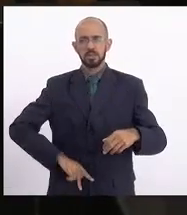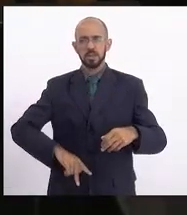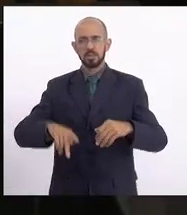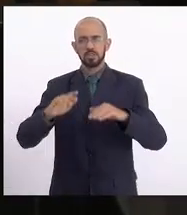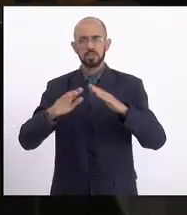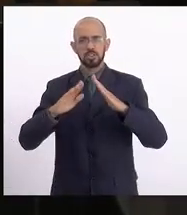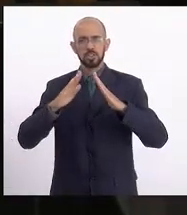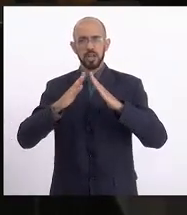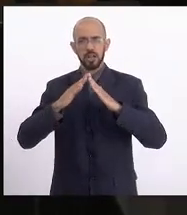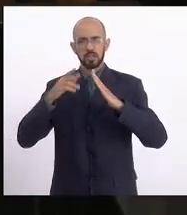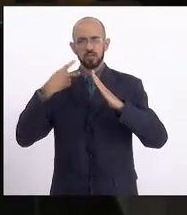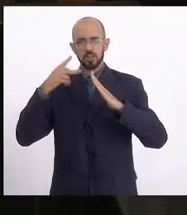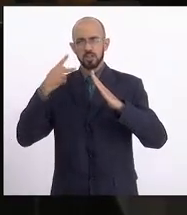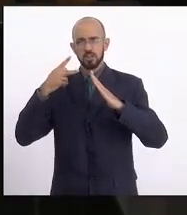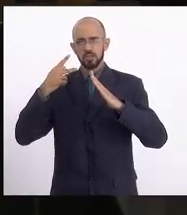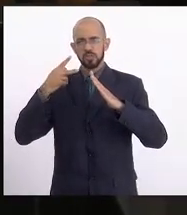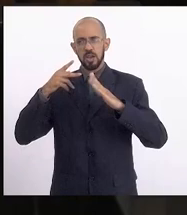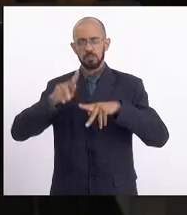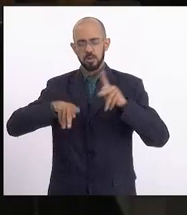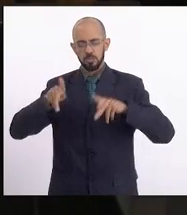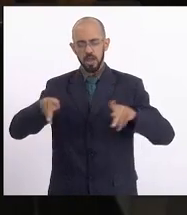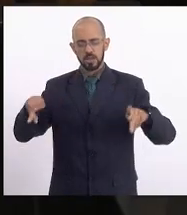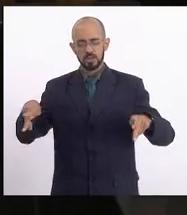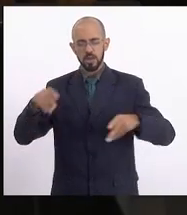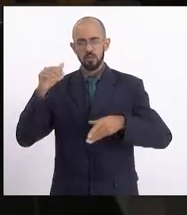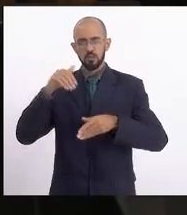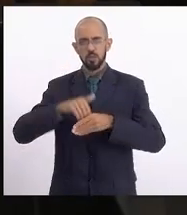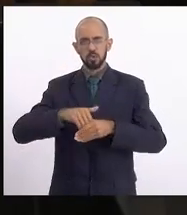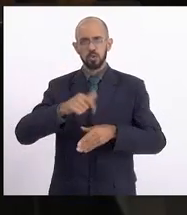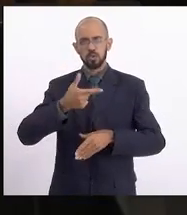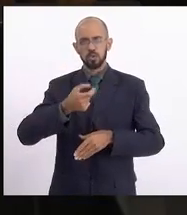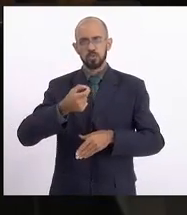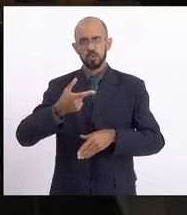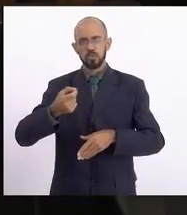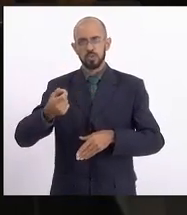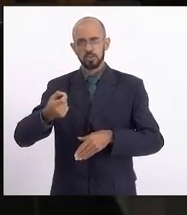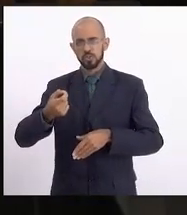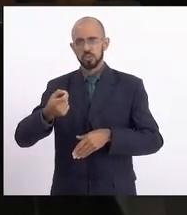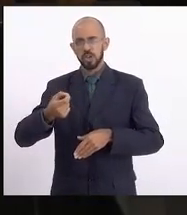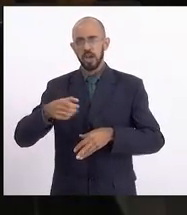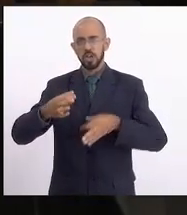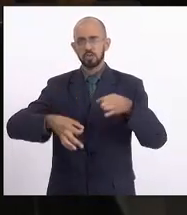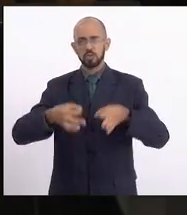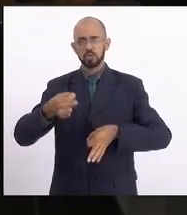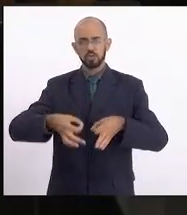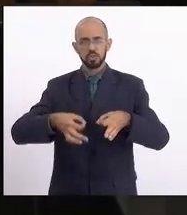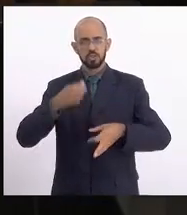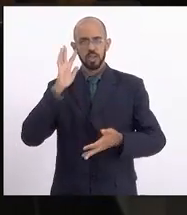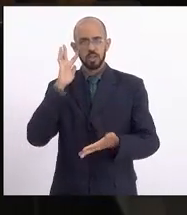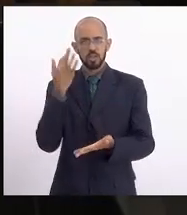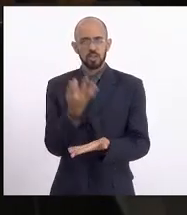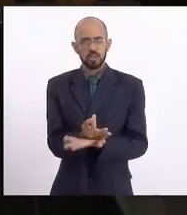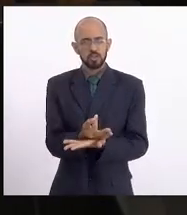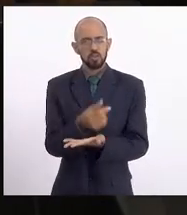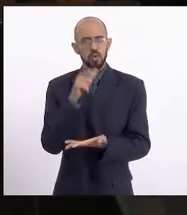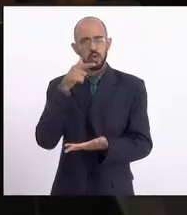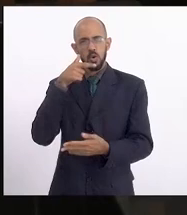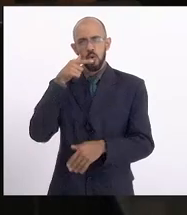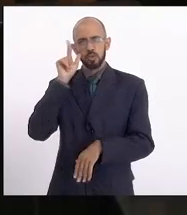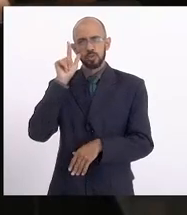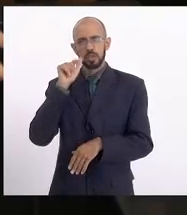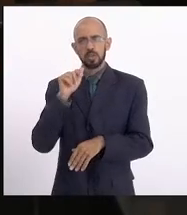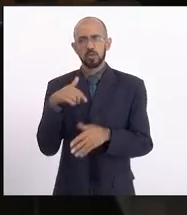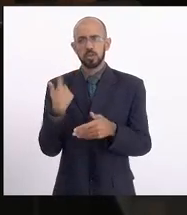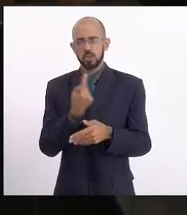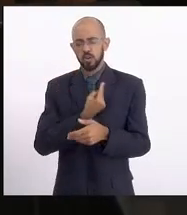posicionou em 2020. A Justiça se posicionou, tomou sua decisão ontem. Então, o que